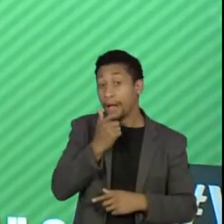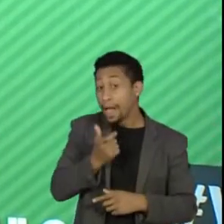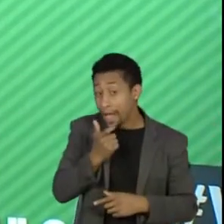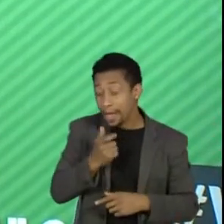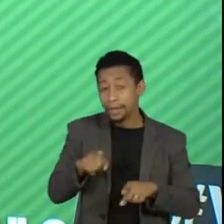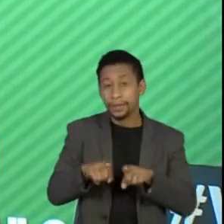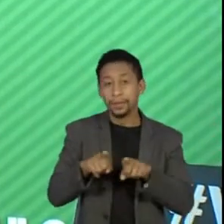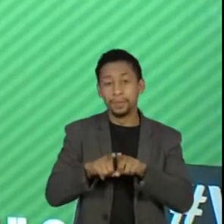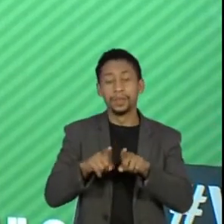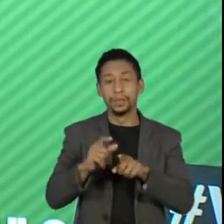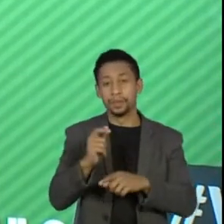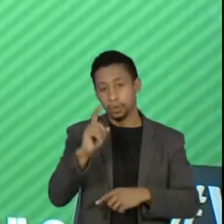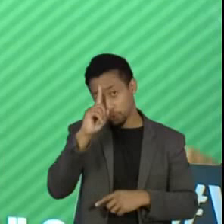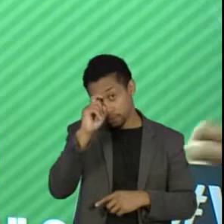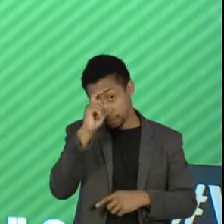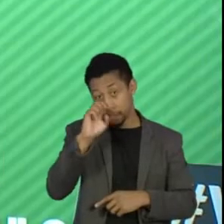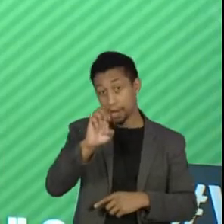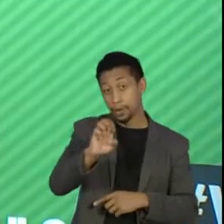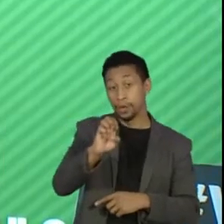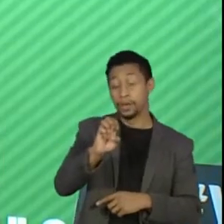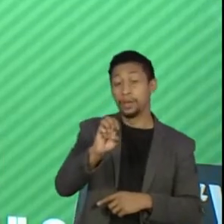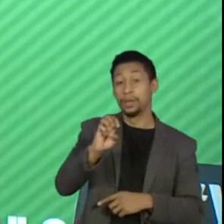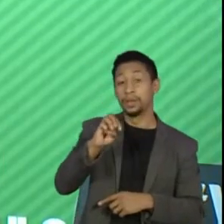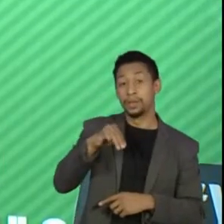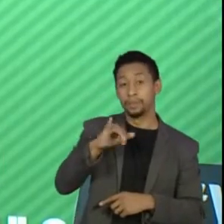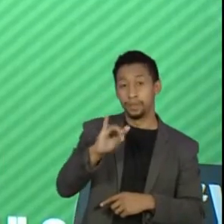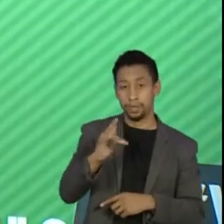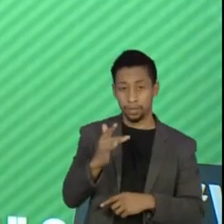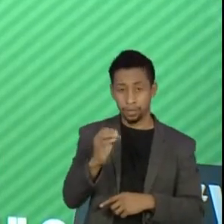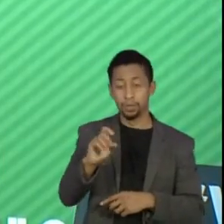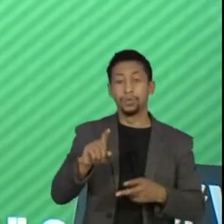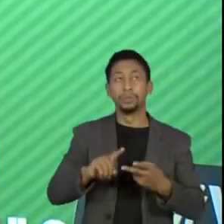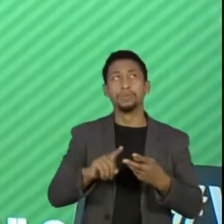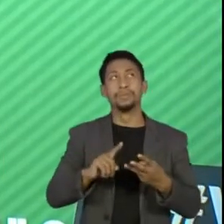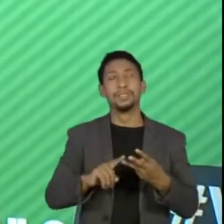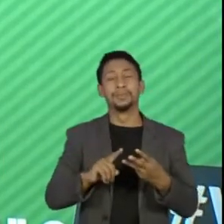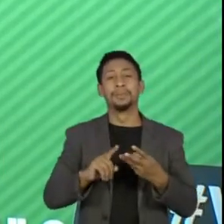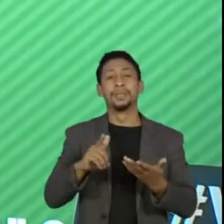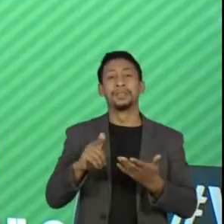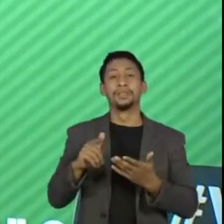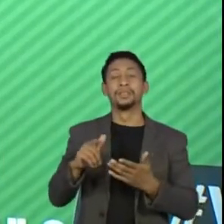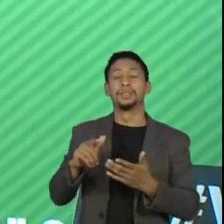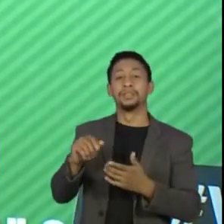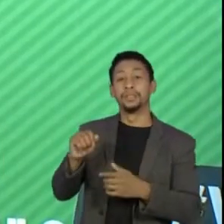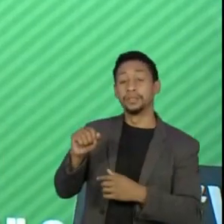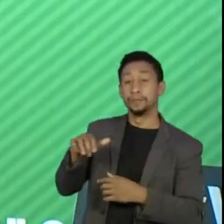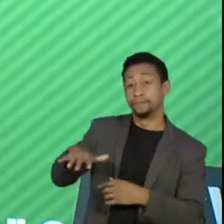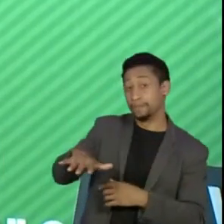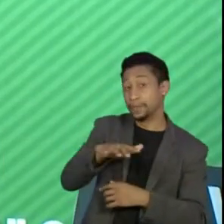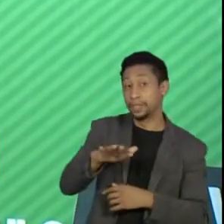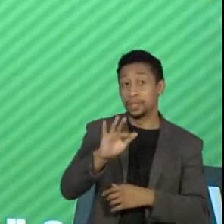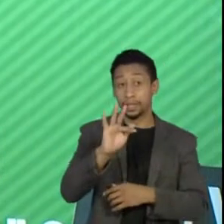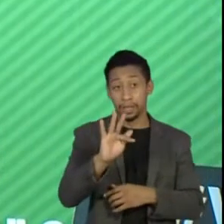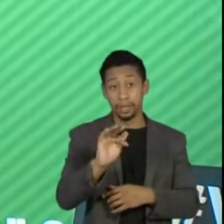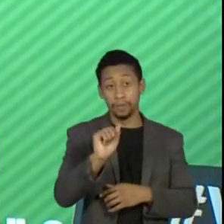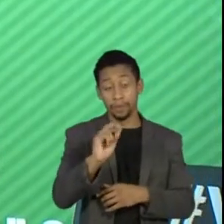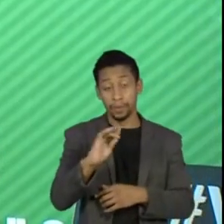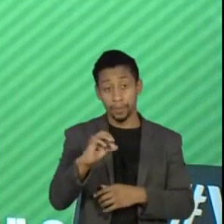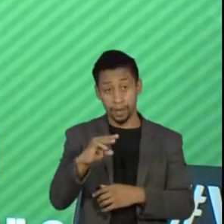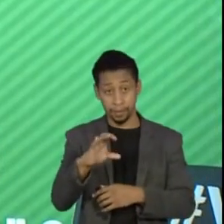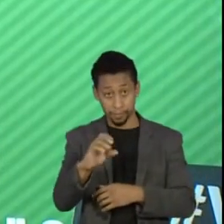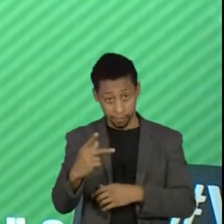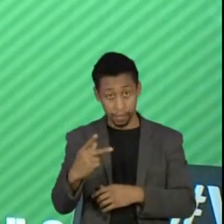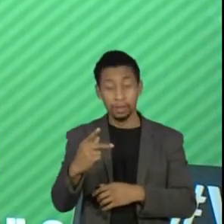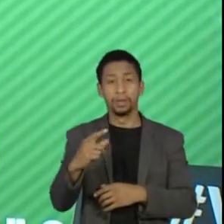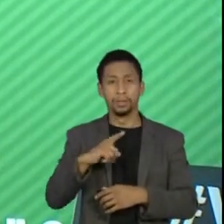Fábio na Universidade Municipal de São Caetano do Sul. Temos também na FAMERP a Maurício,